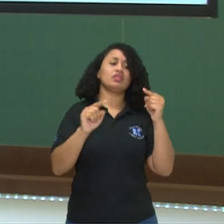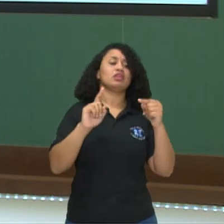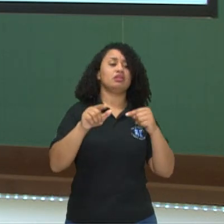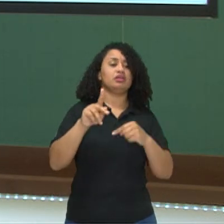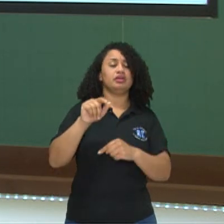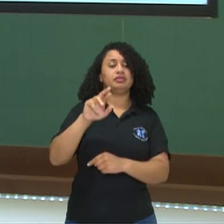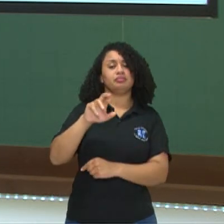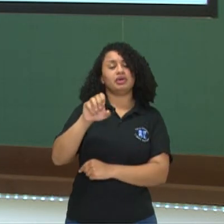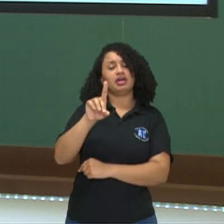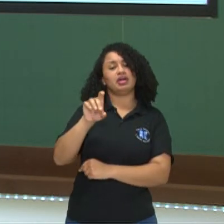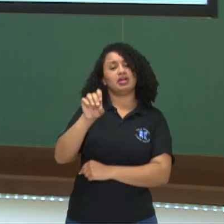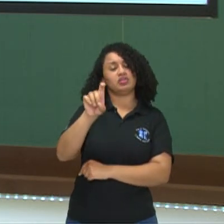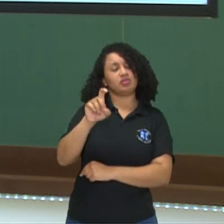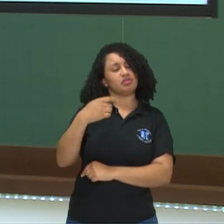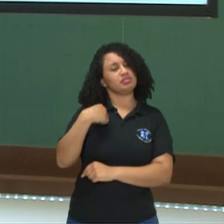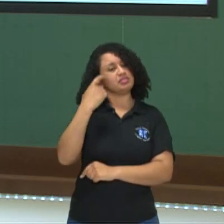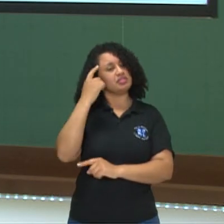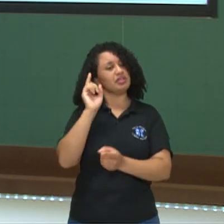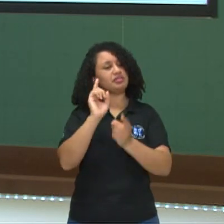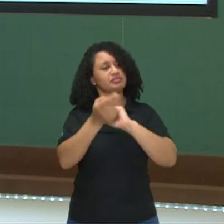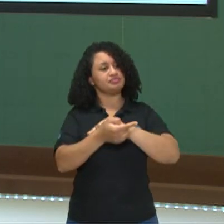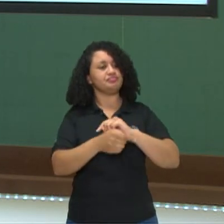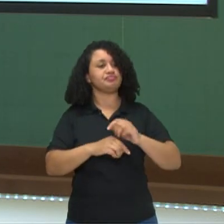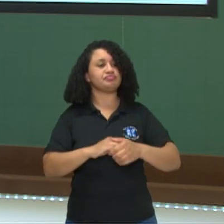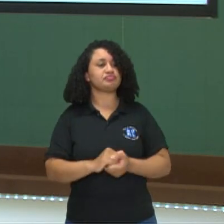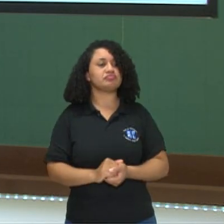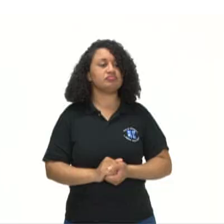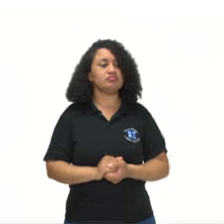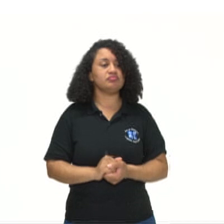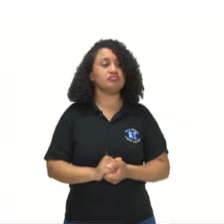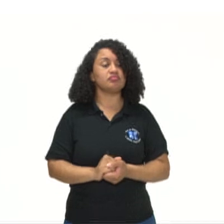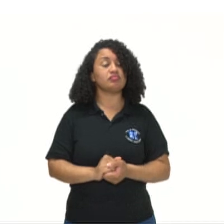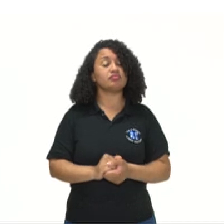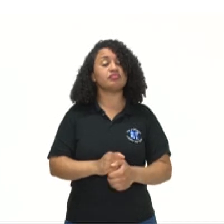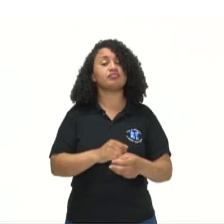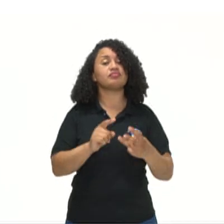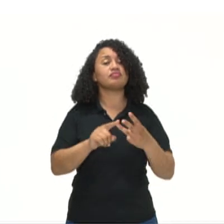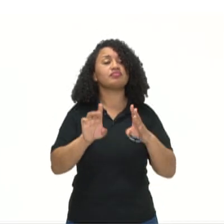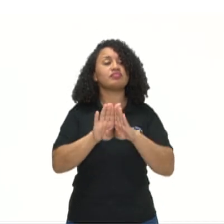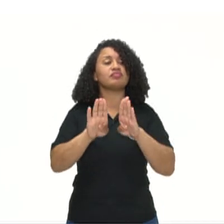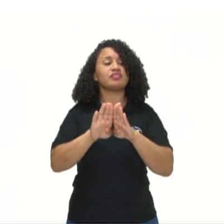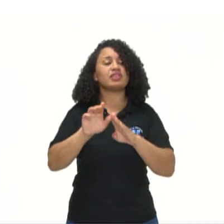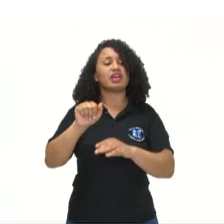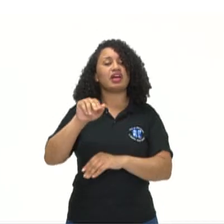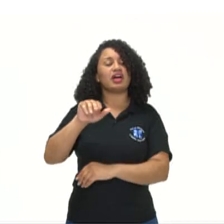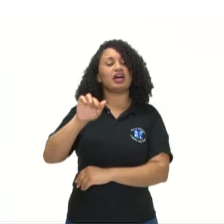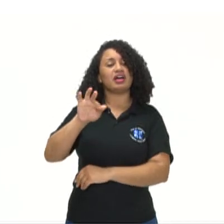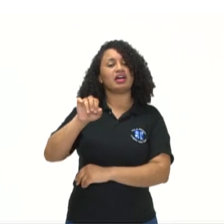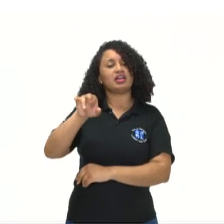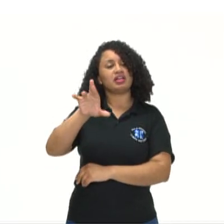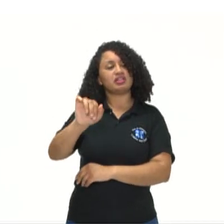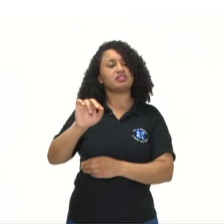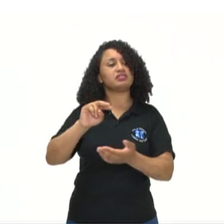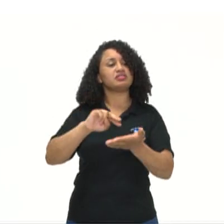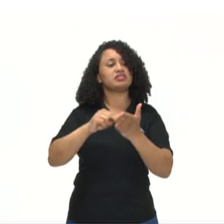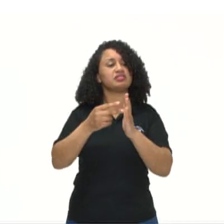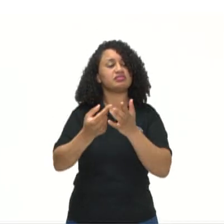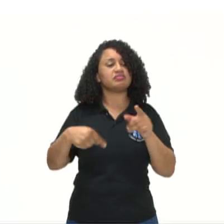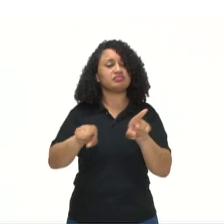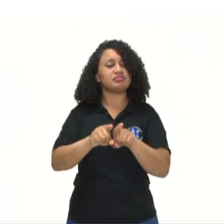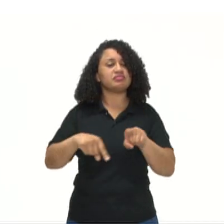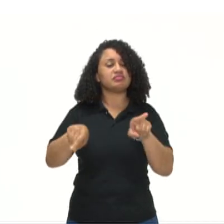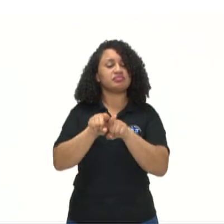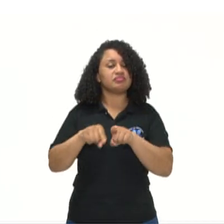uma ideia contrária meio incoerente. Figura de linguagem anáfora, consiste na repetição de uma palavra